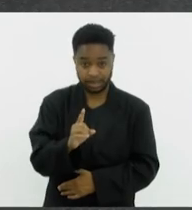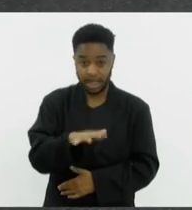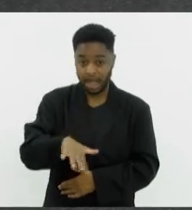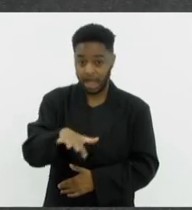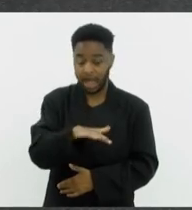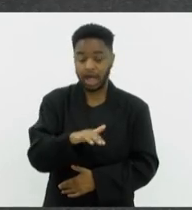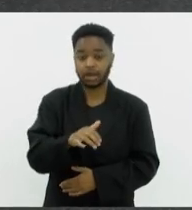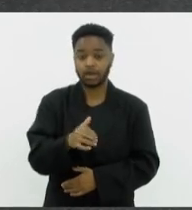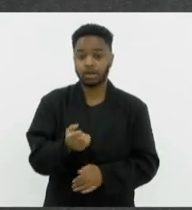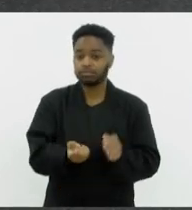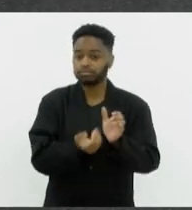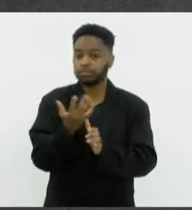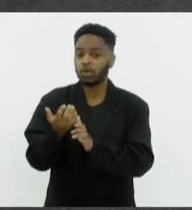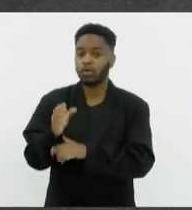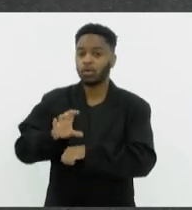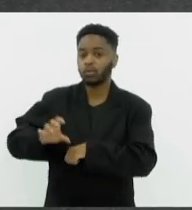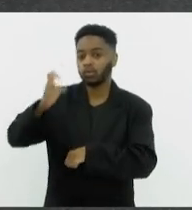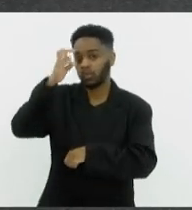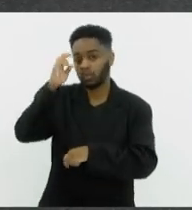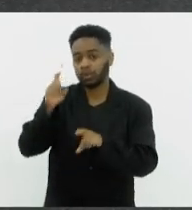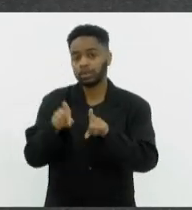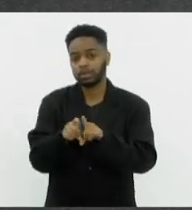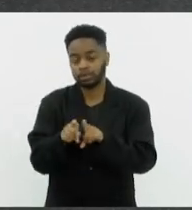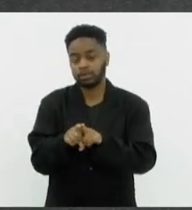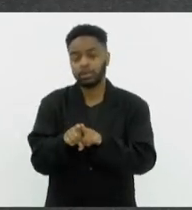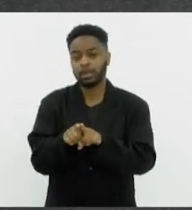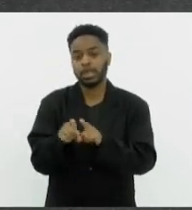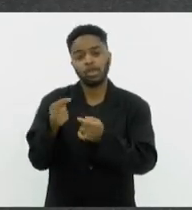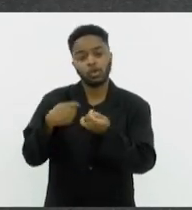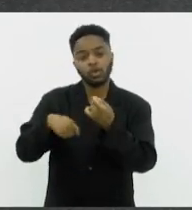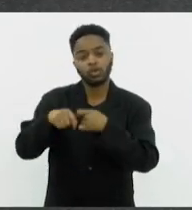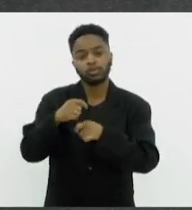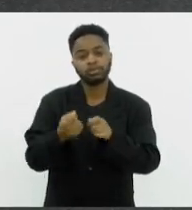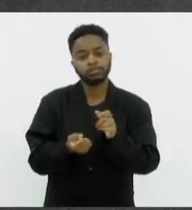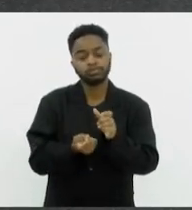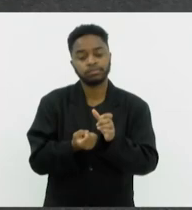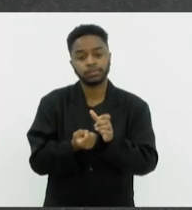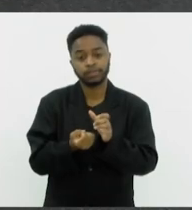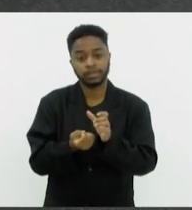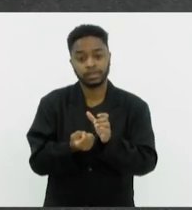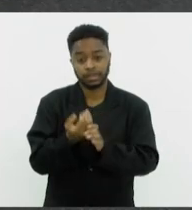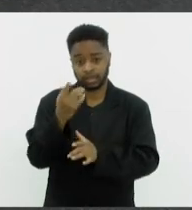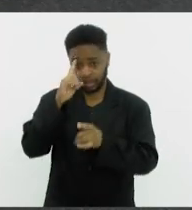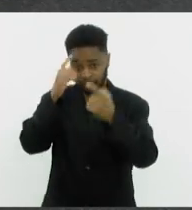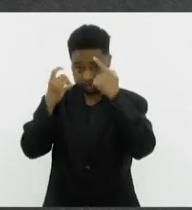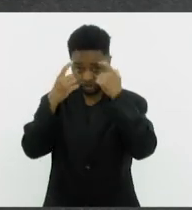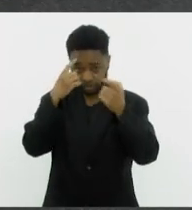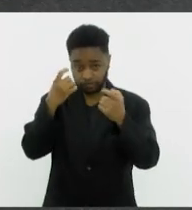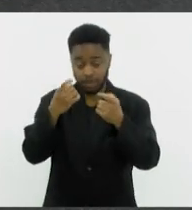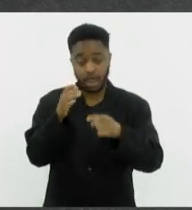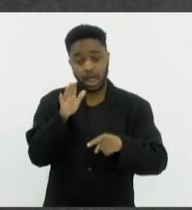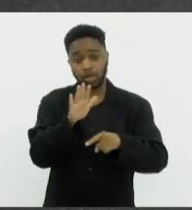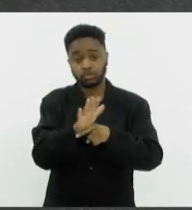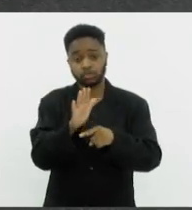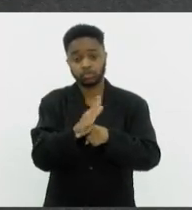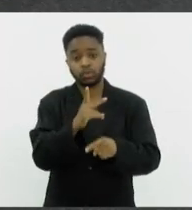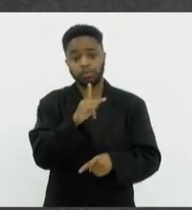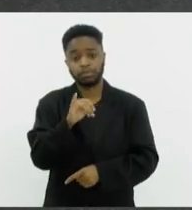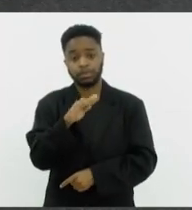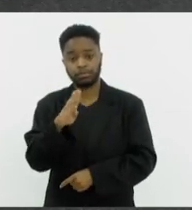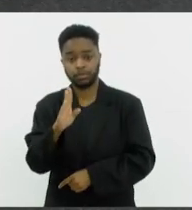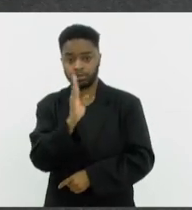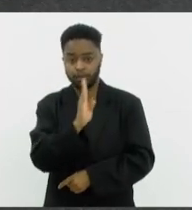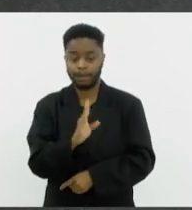cultura e da economia criativa, ela injeta no PIB brasileiro muito mais do que